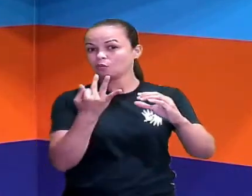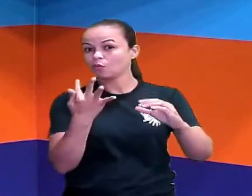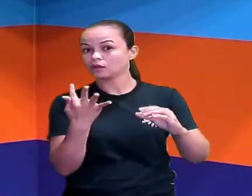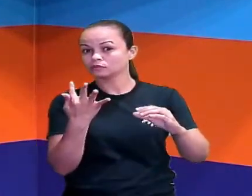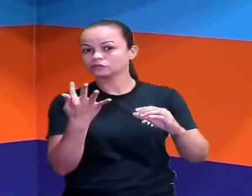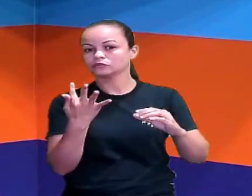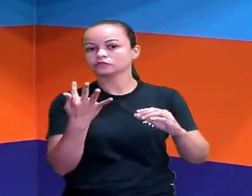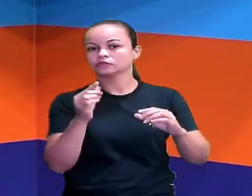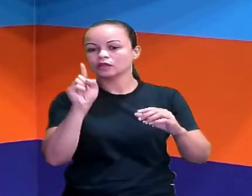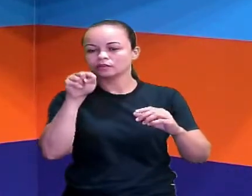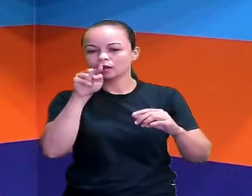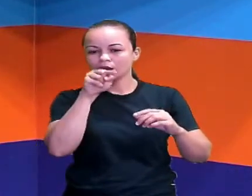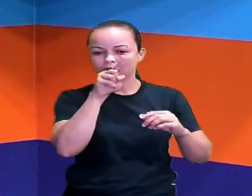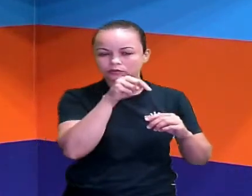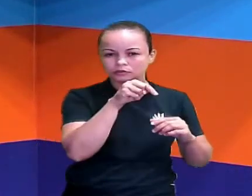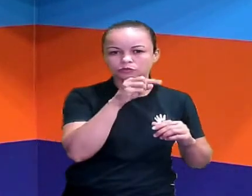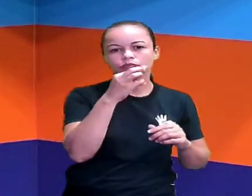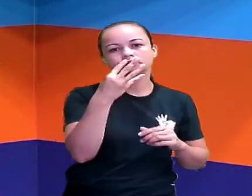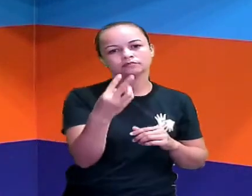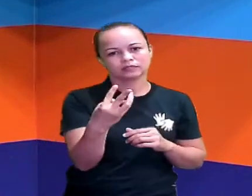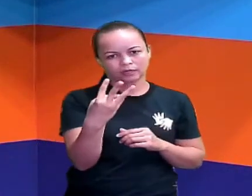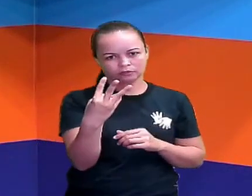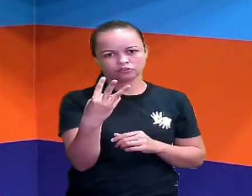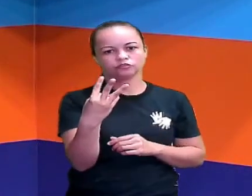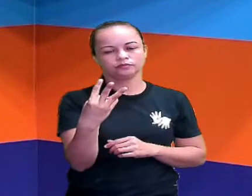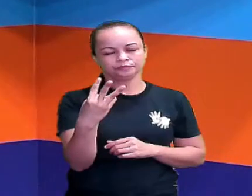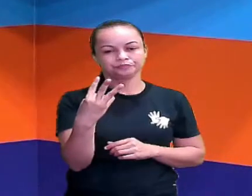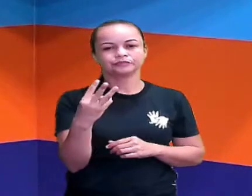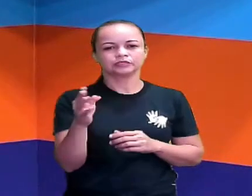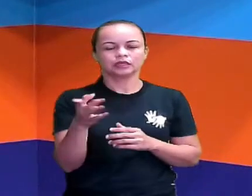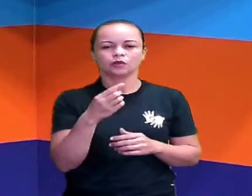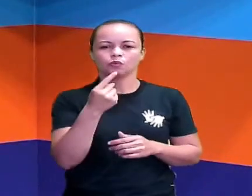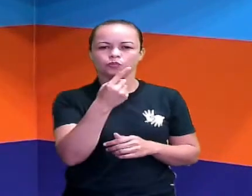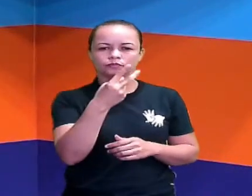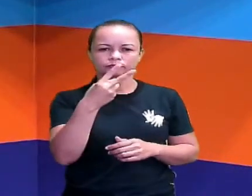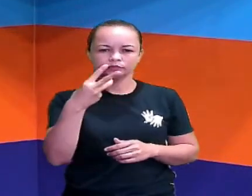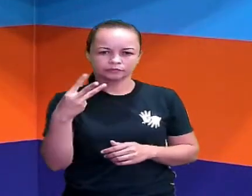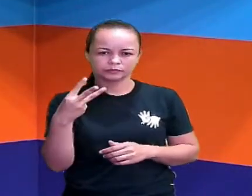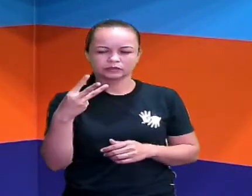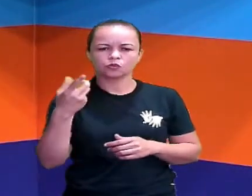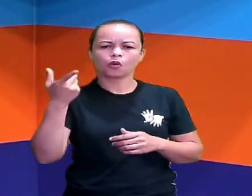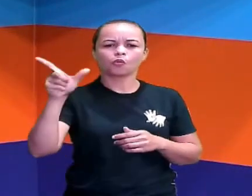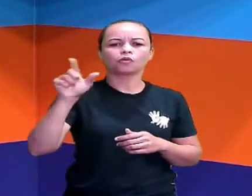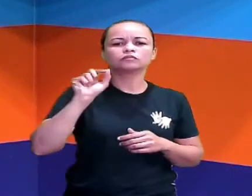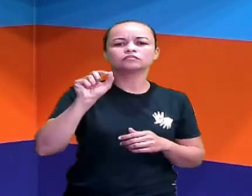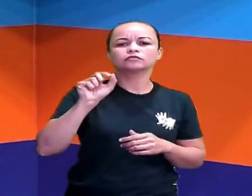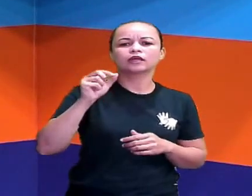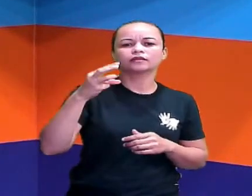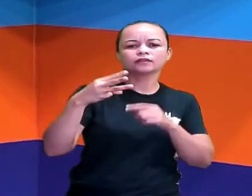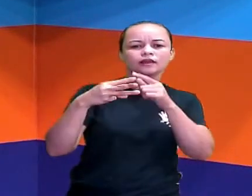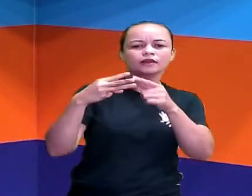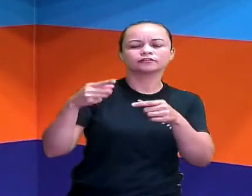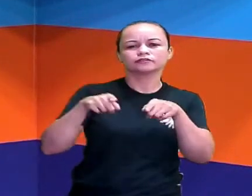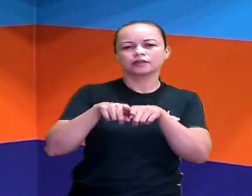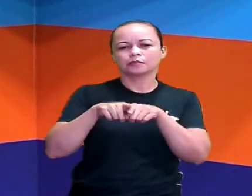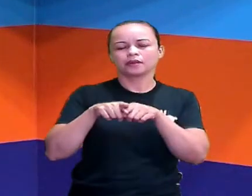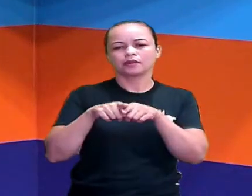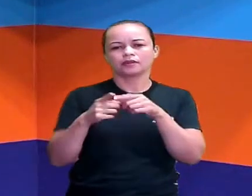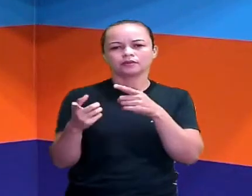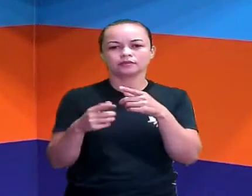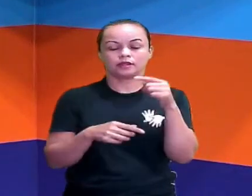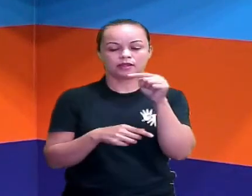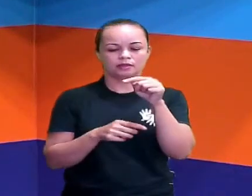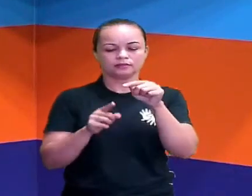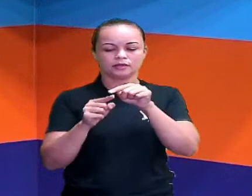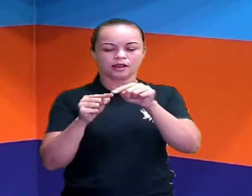aqui? 3. Não é isso? Então, ó, 1, 2, 3. Qual é o outro que tem 3? Ó, aqui, ó, tá vendo? Então, quer dizer o quê? Que